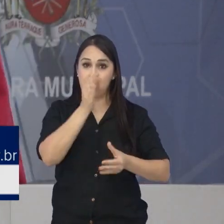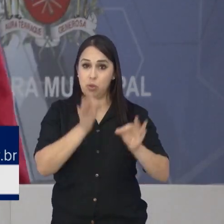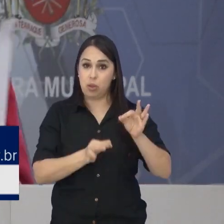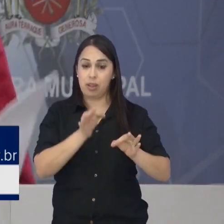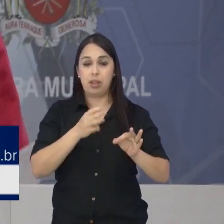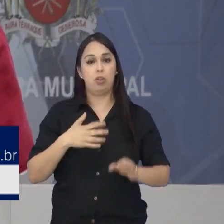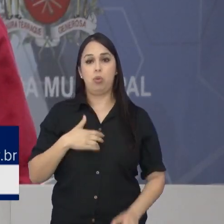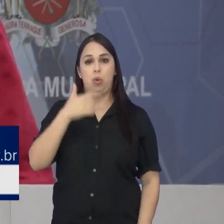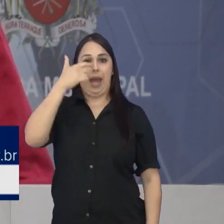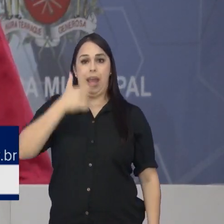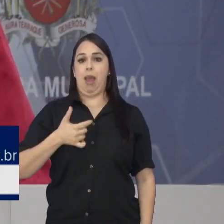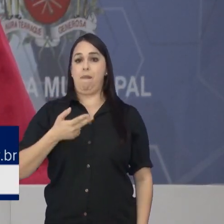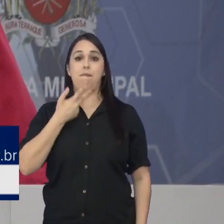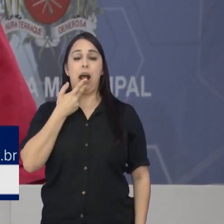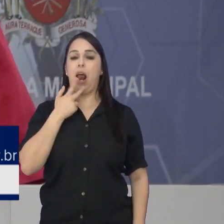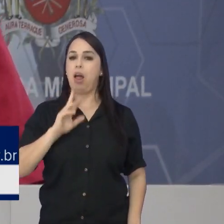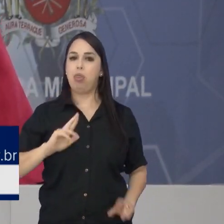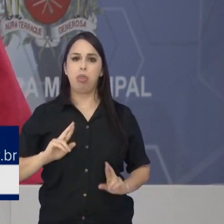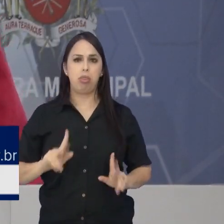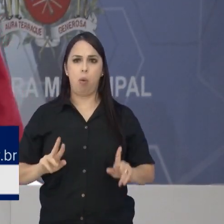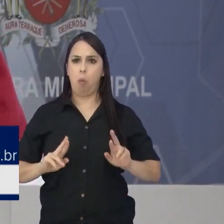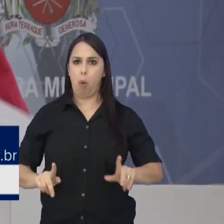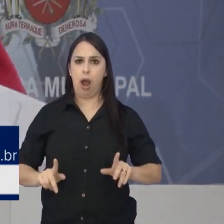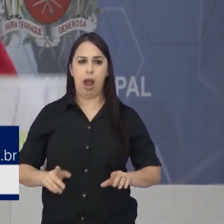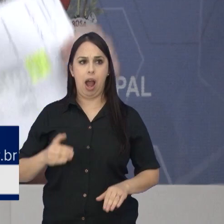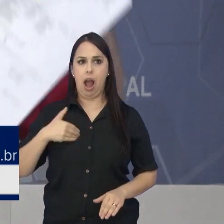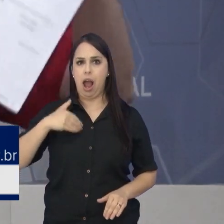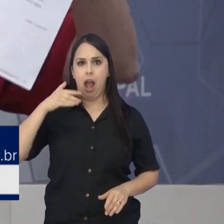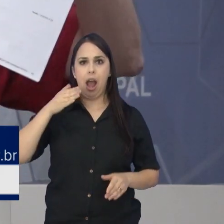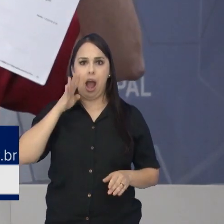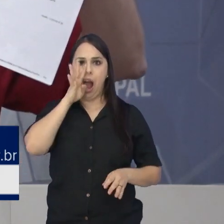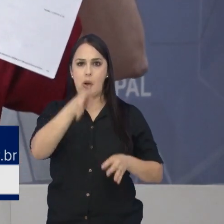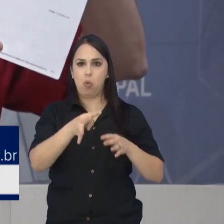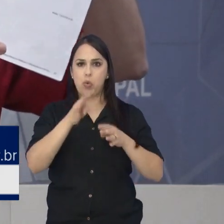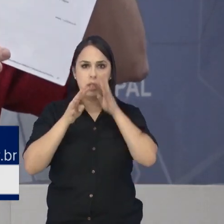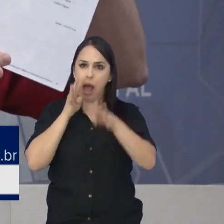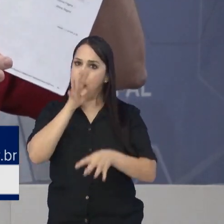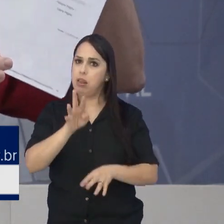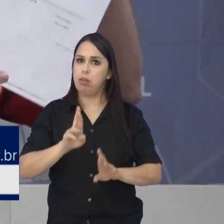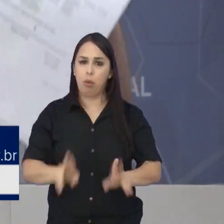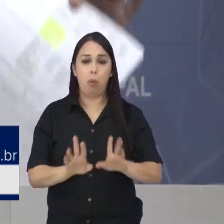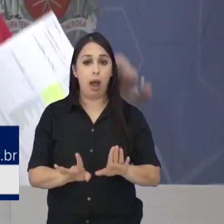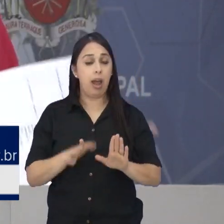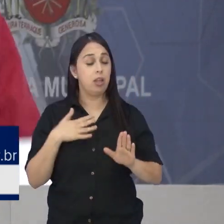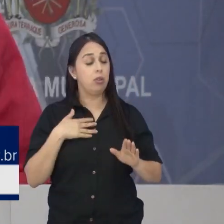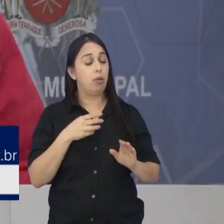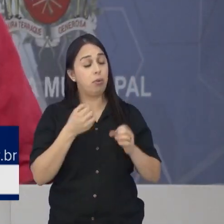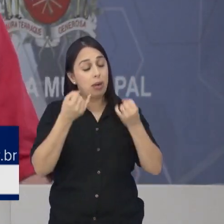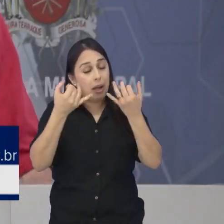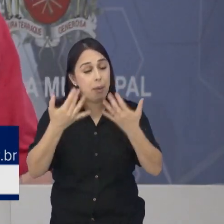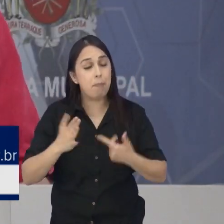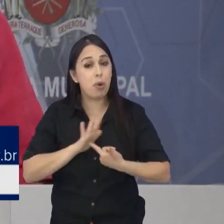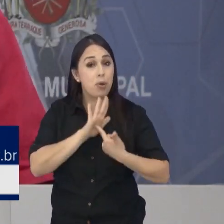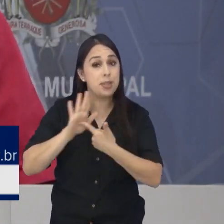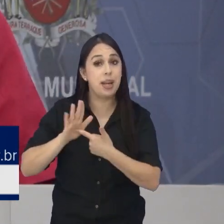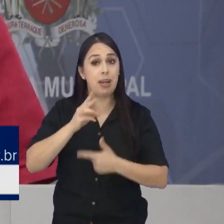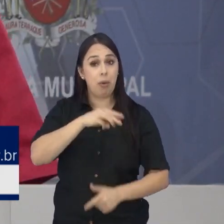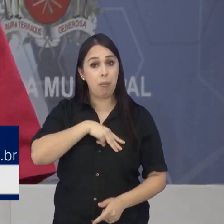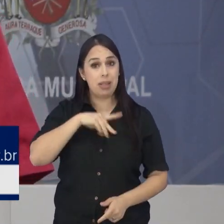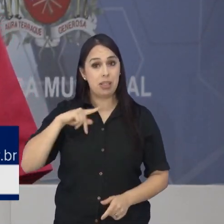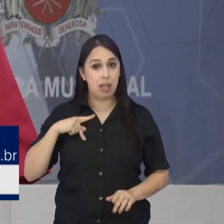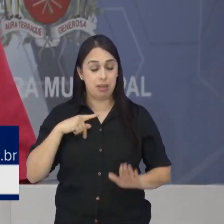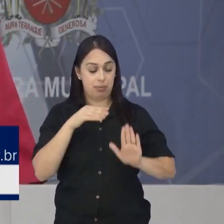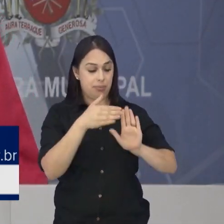Zé Cláudio, não estou aqui, não estou acusando ninguém, só estou passando aqui o que está no Ministério Público. Outra coisa